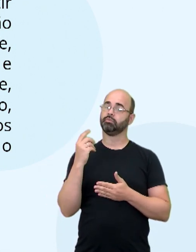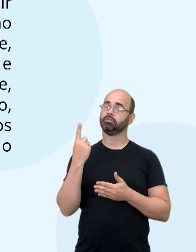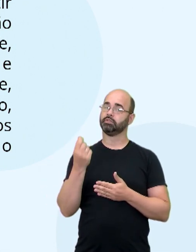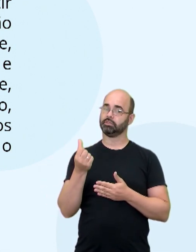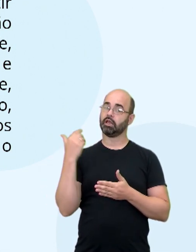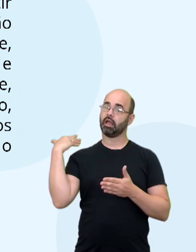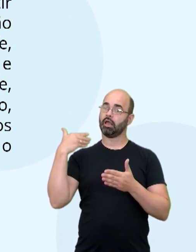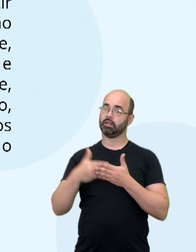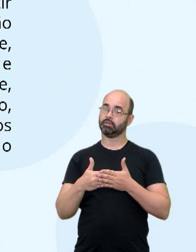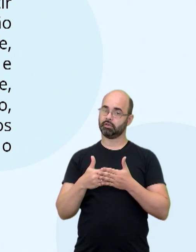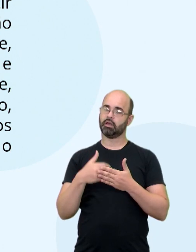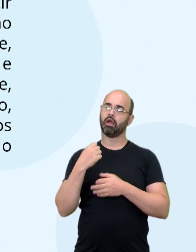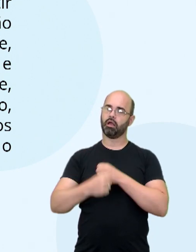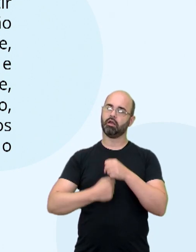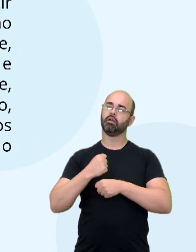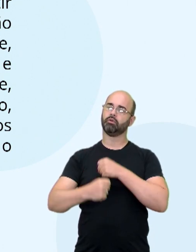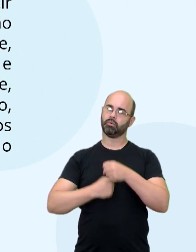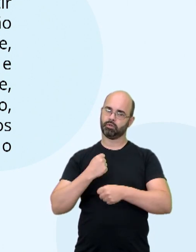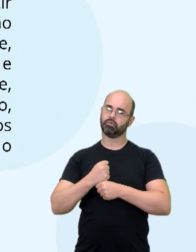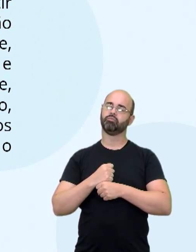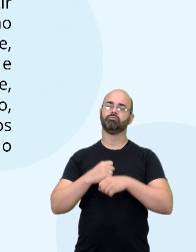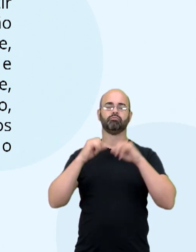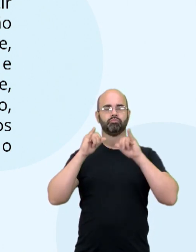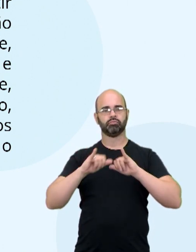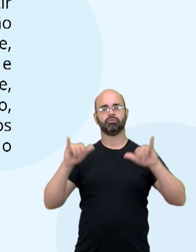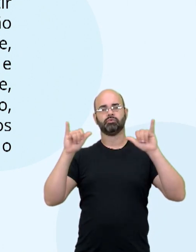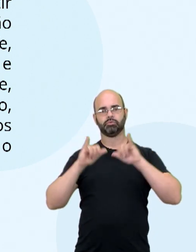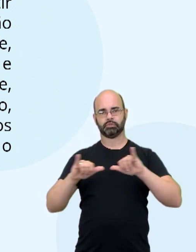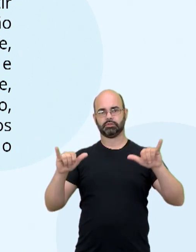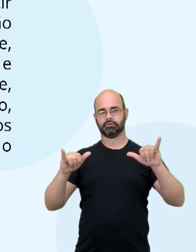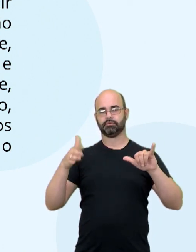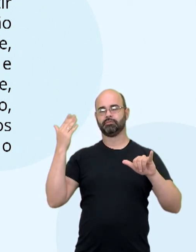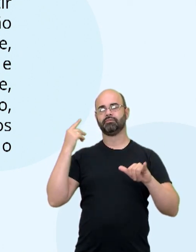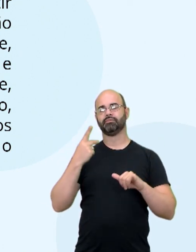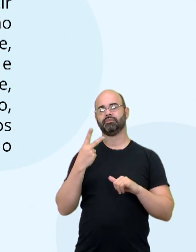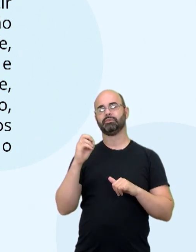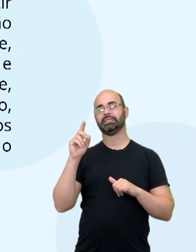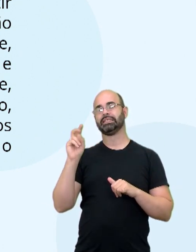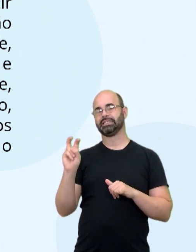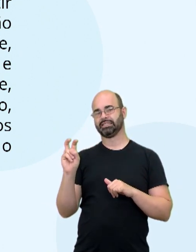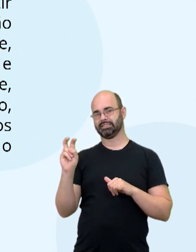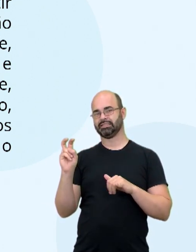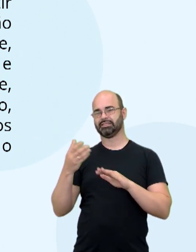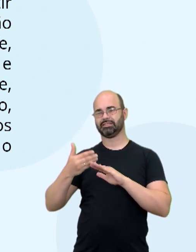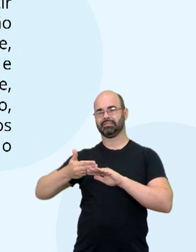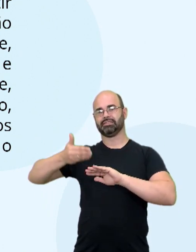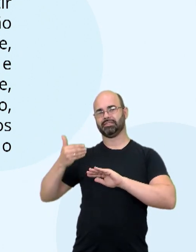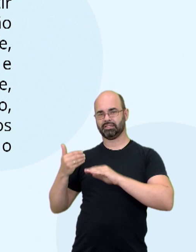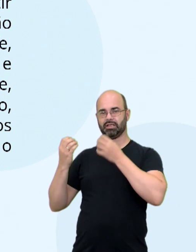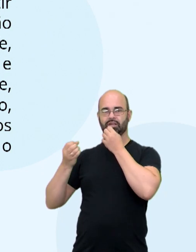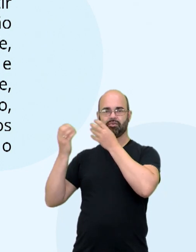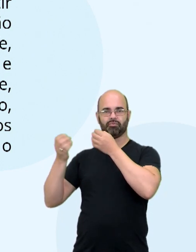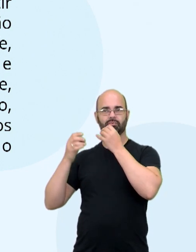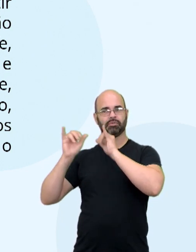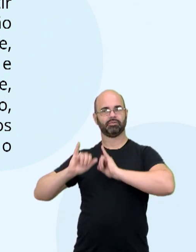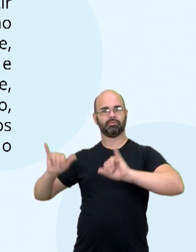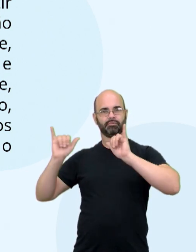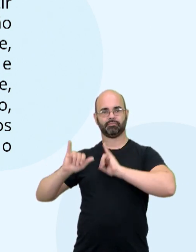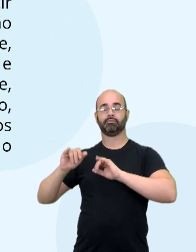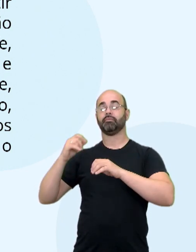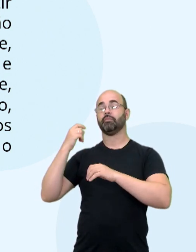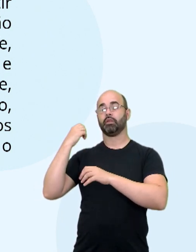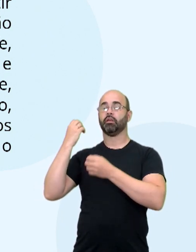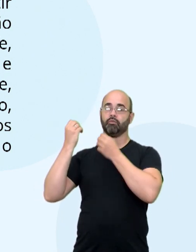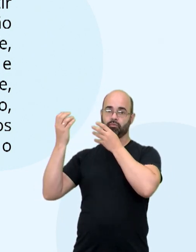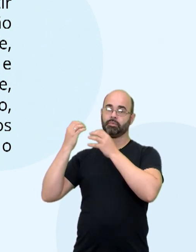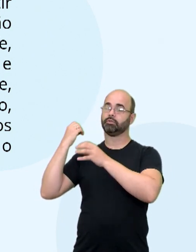né? Com a divulgação de informações referentes aí ao ano de 2015, né? Tem que lembrar, né, que as informações elas são captadas e